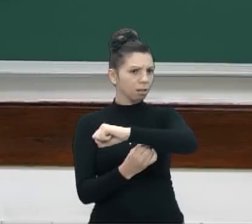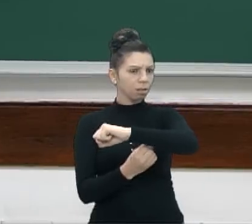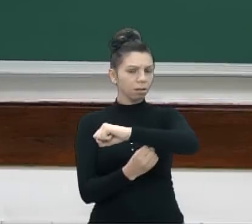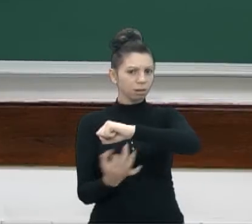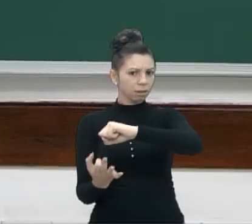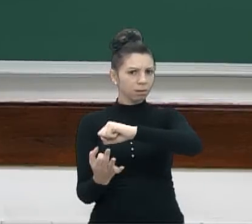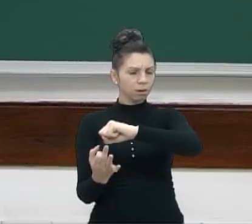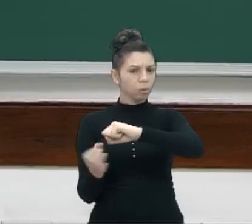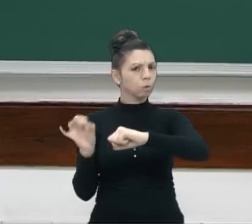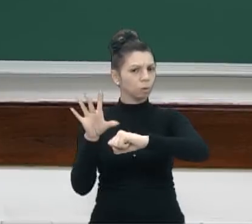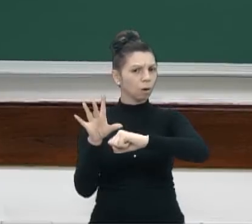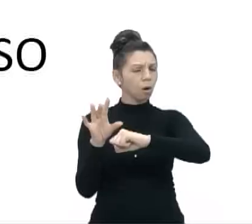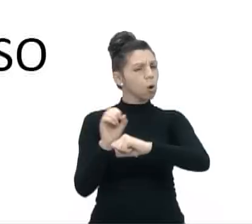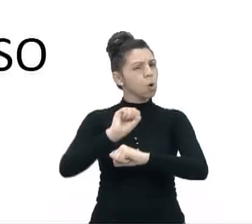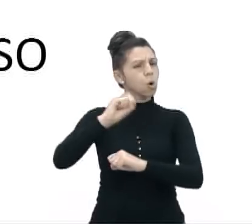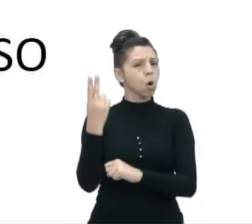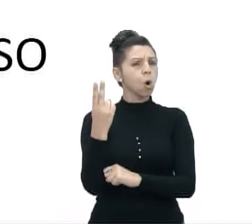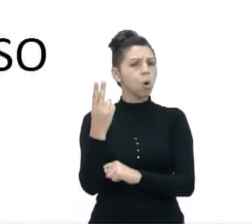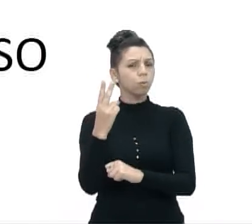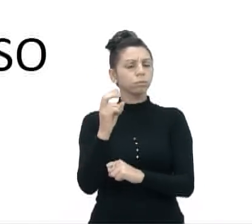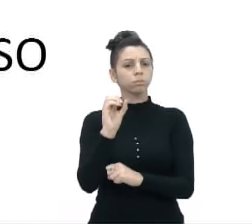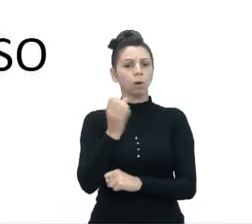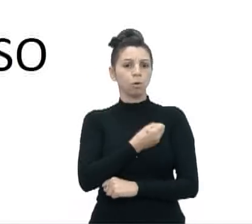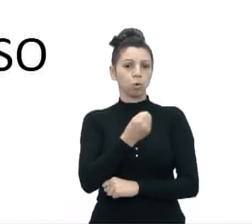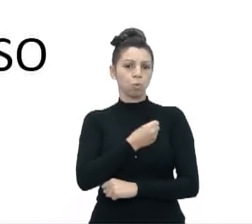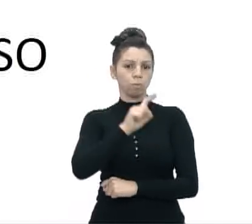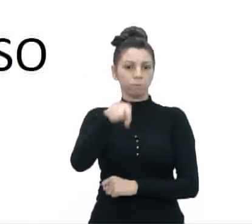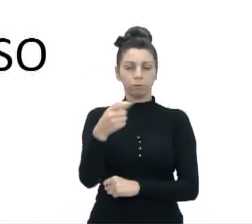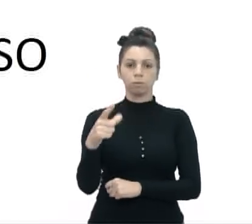Vamos verificar? Tempo para vocês.